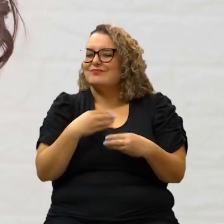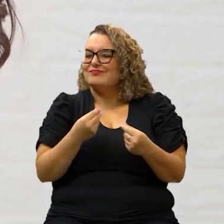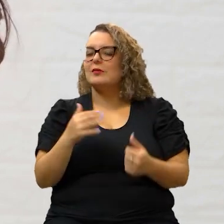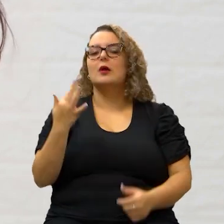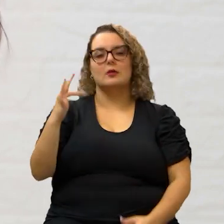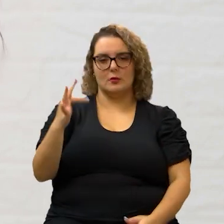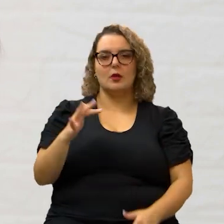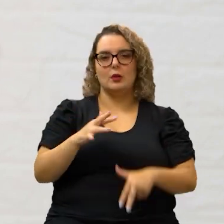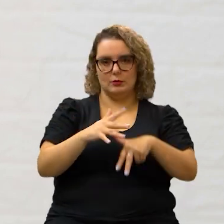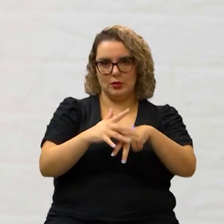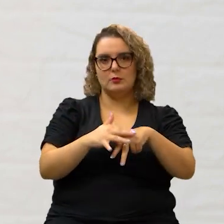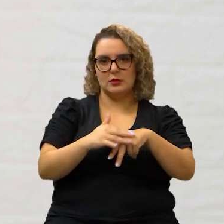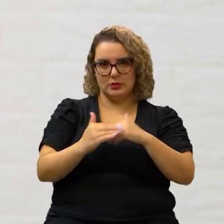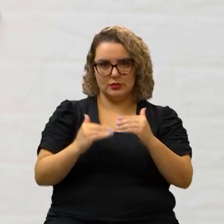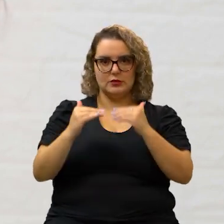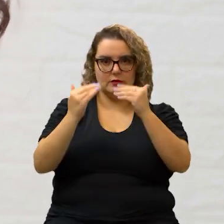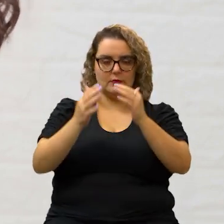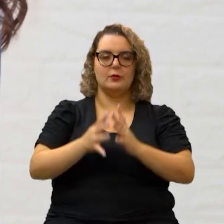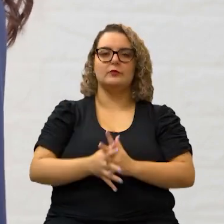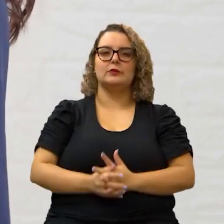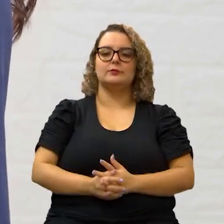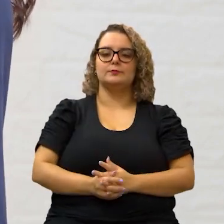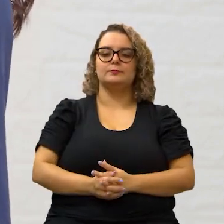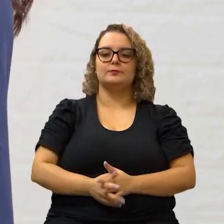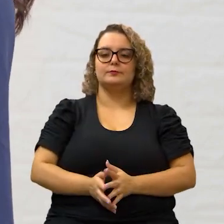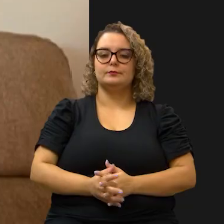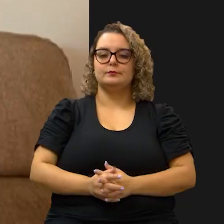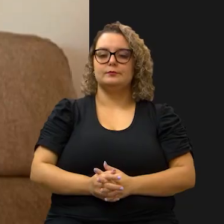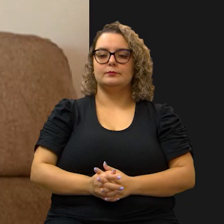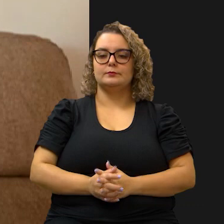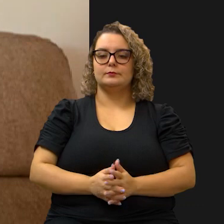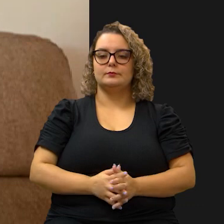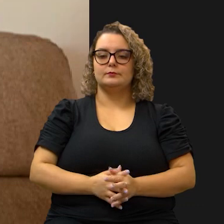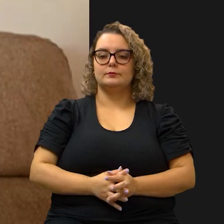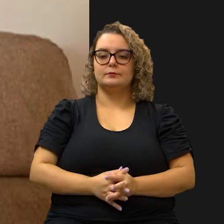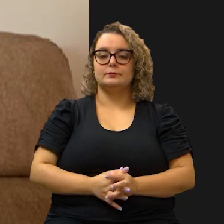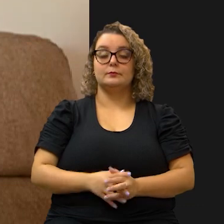de sensibilidade à dor que o paciente acaba desenvolvendo.